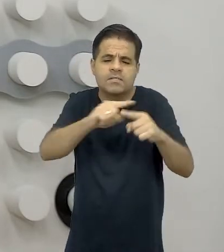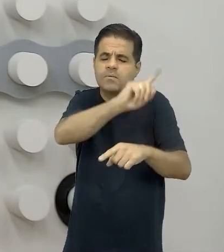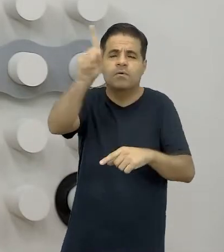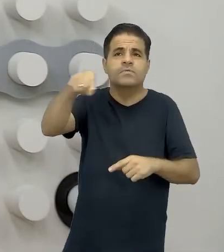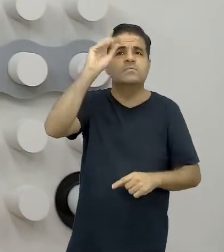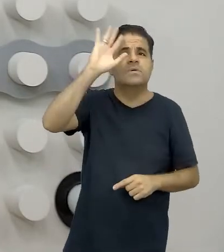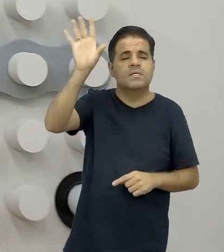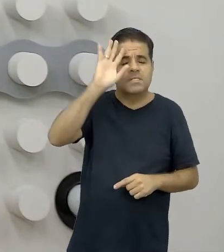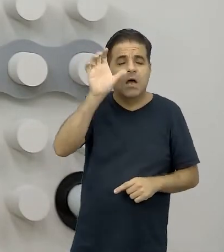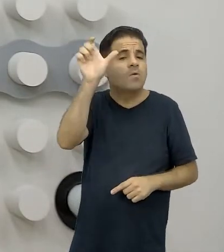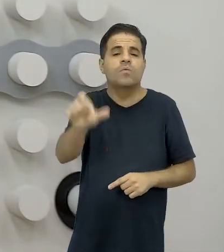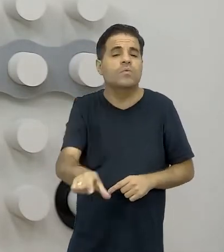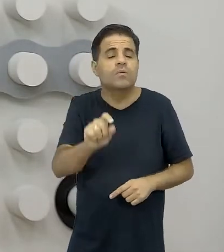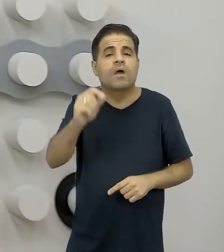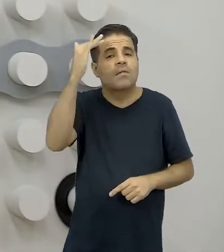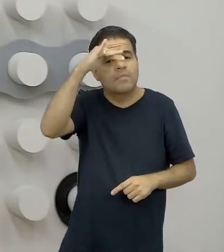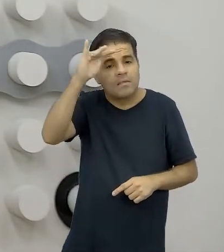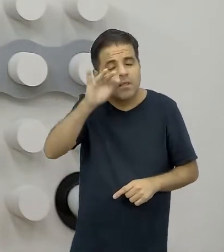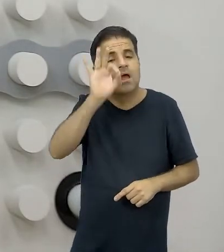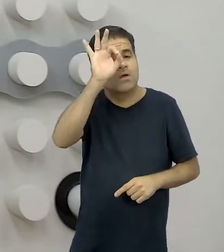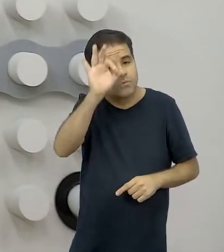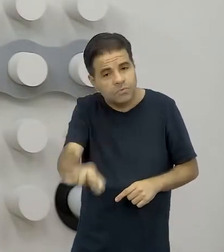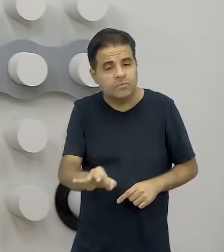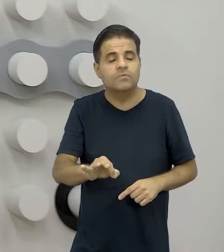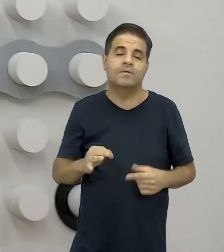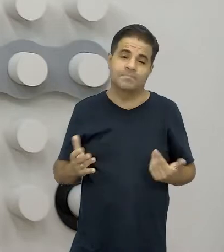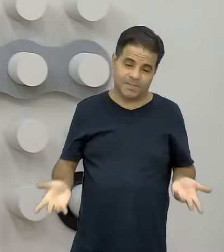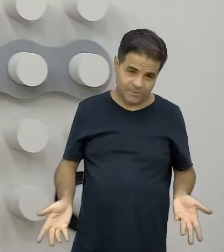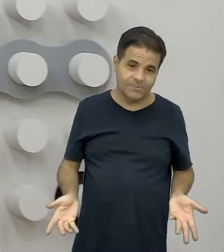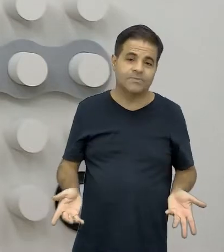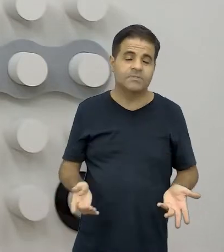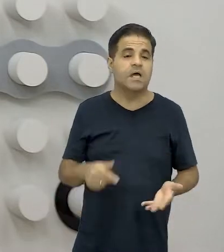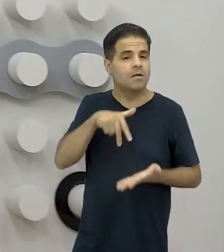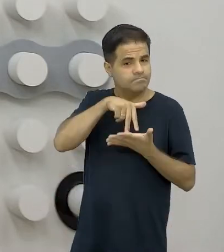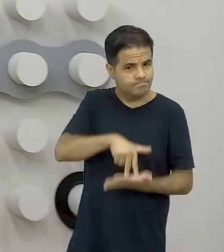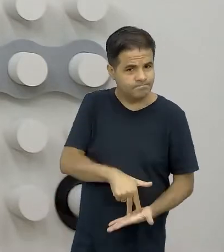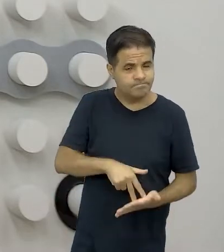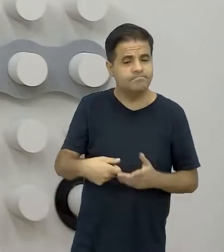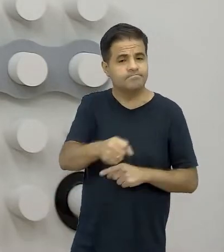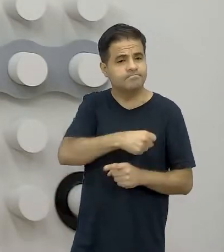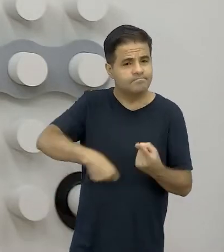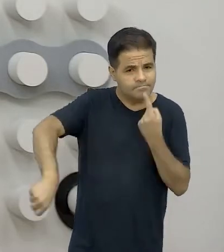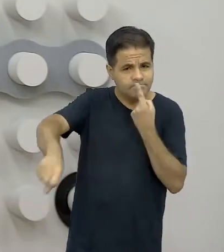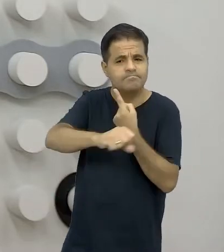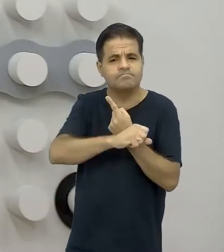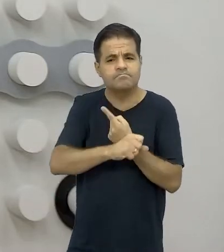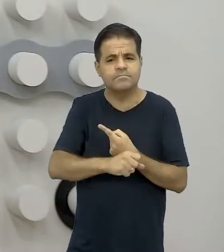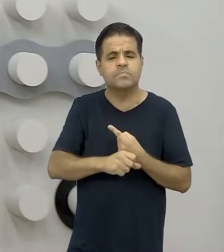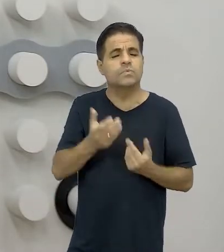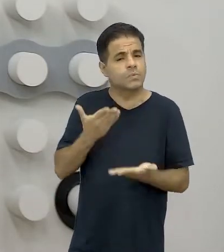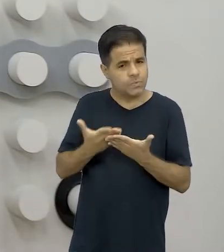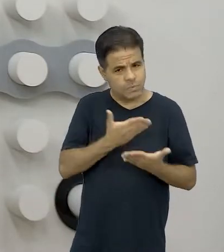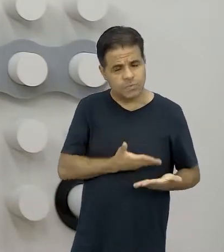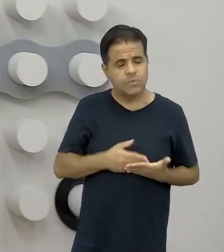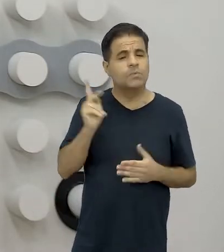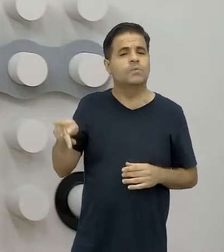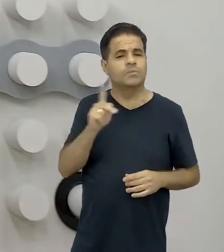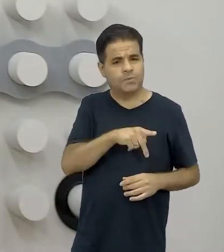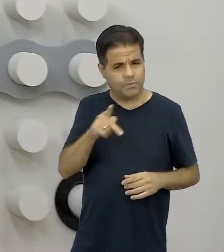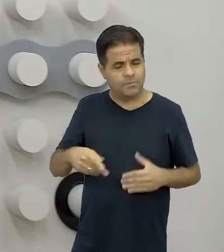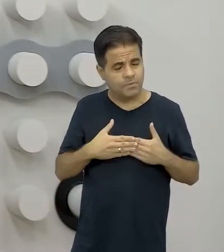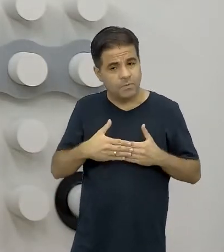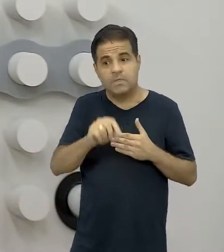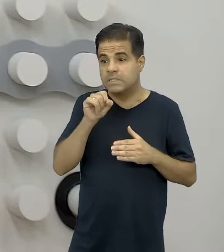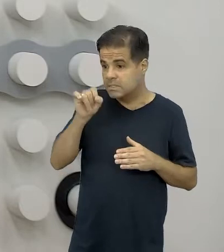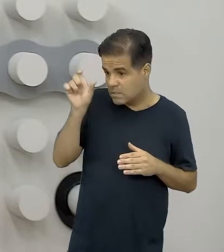O que está em jogo aqui é entender justamente a posição social do estudante e do professor